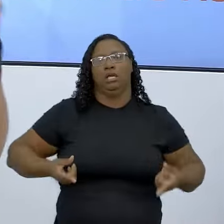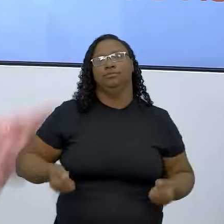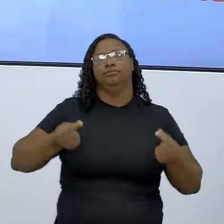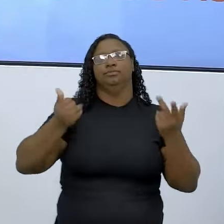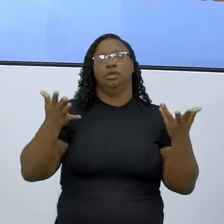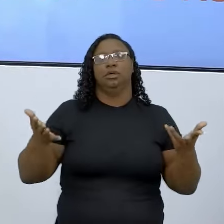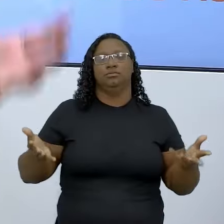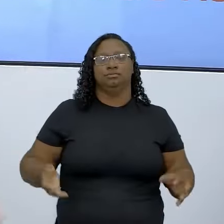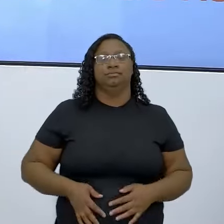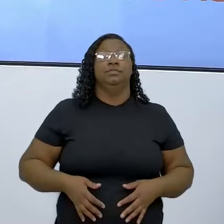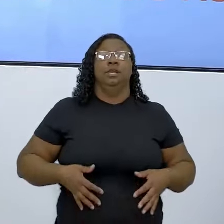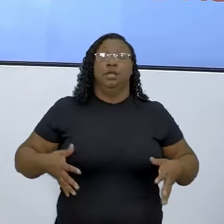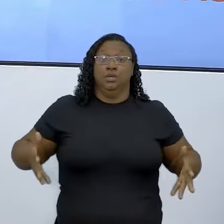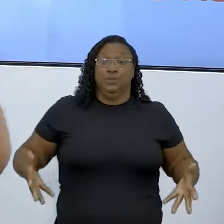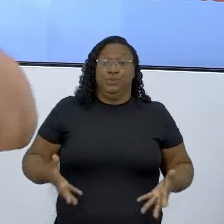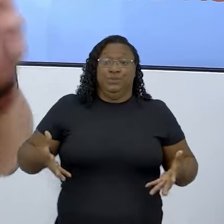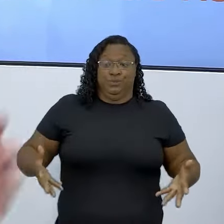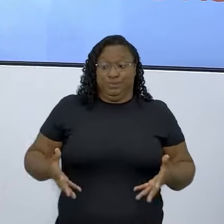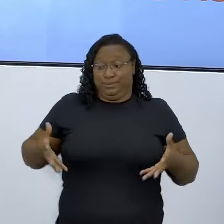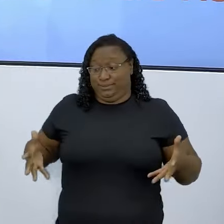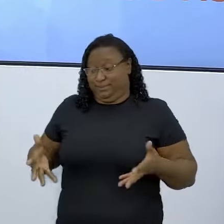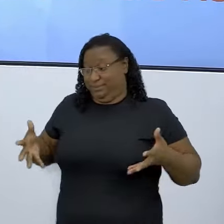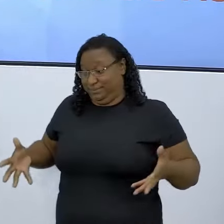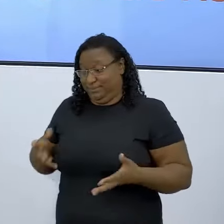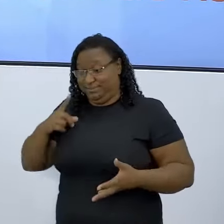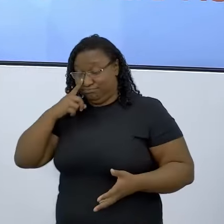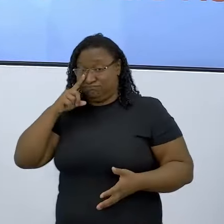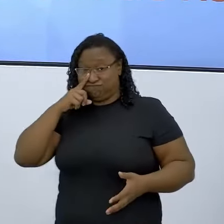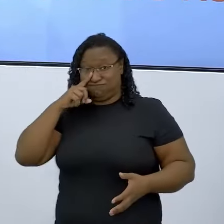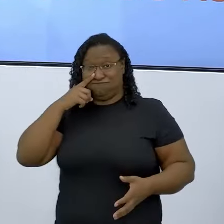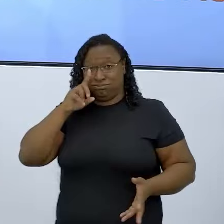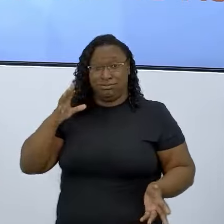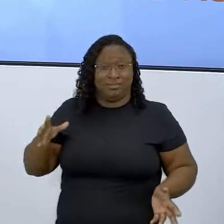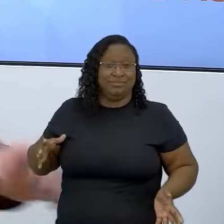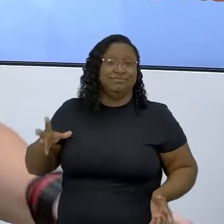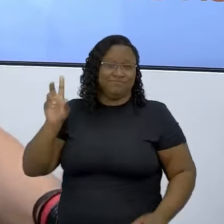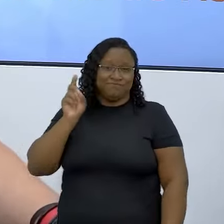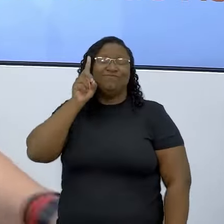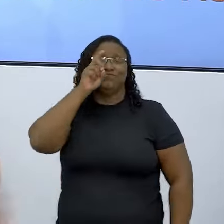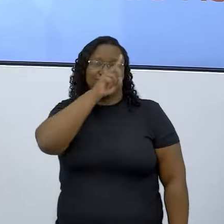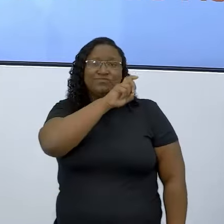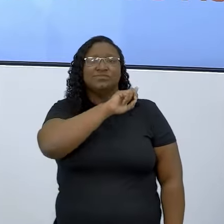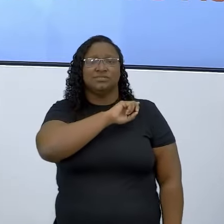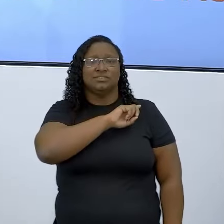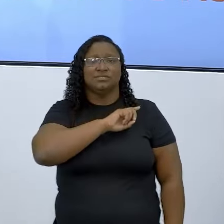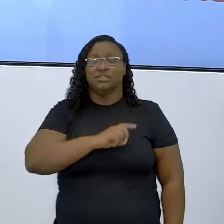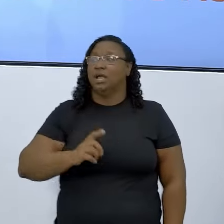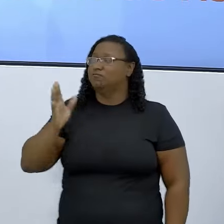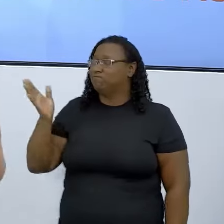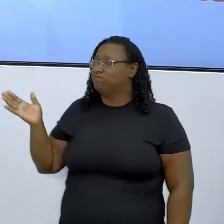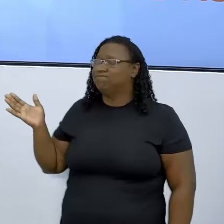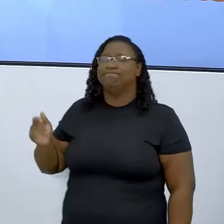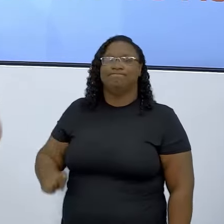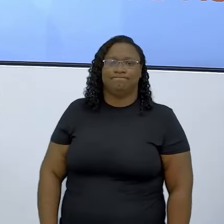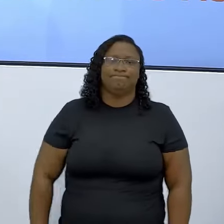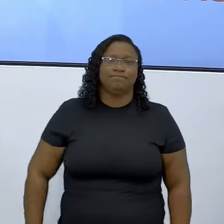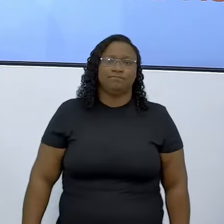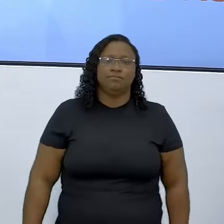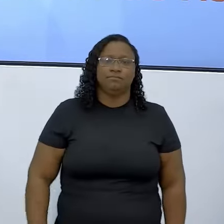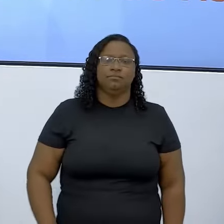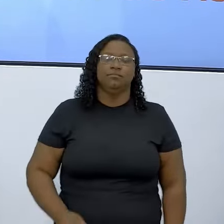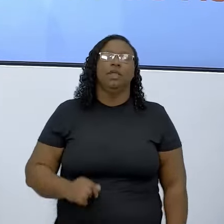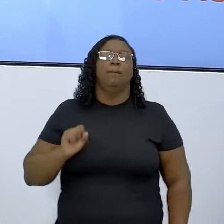E esses riscos vão se acumulando. As vulnerabilidades vão aumentando. E como ele trouxe, a necessidade até pode ser hierárquica, mas quando a